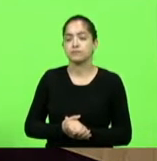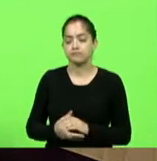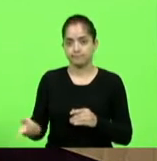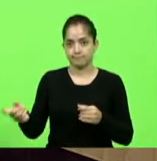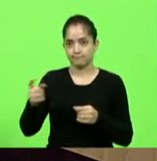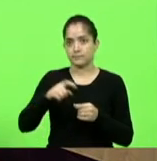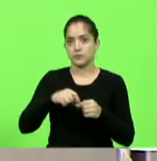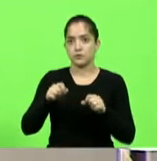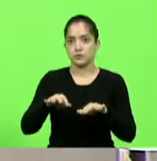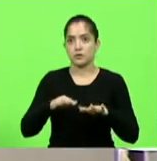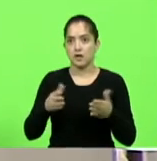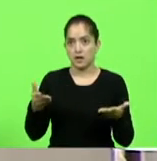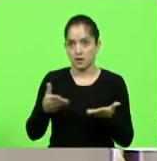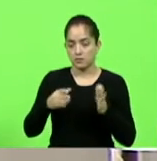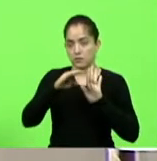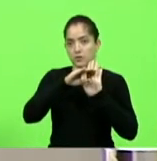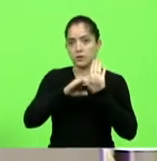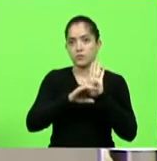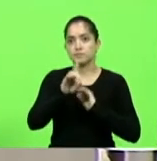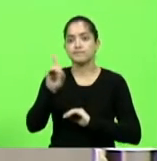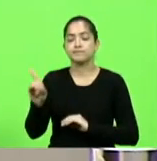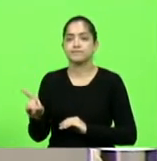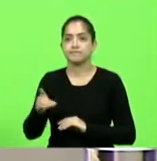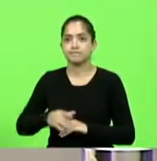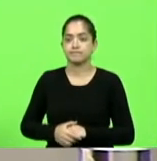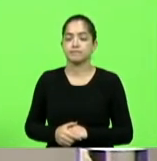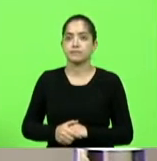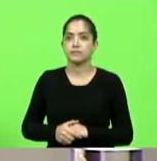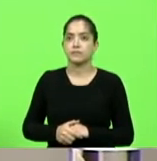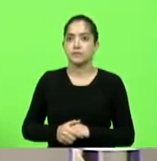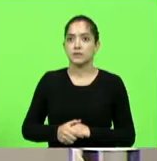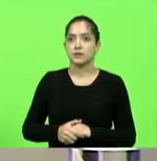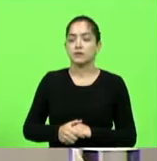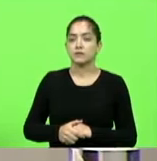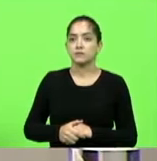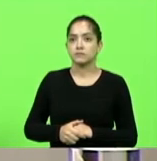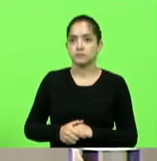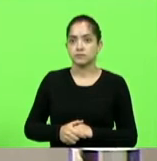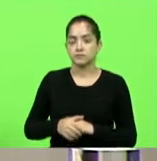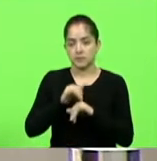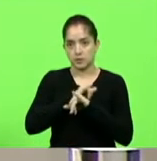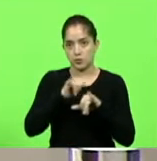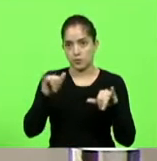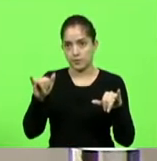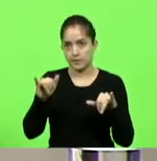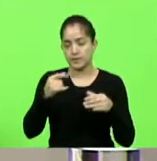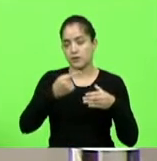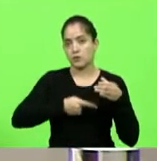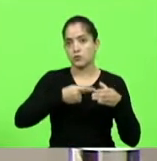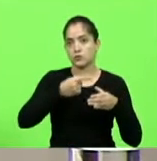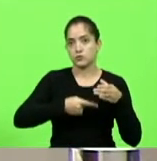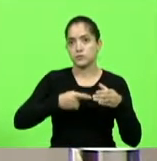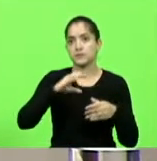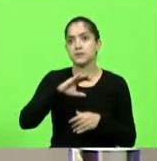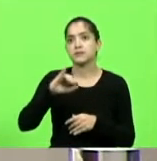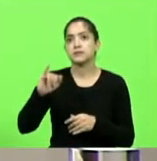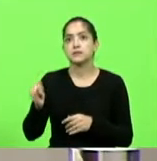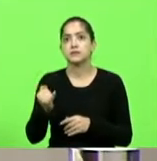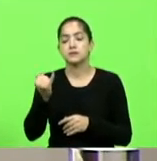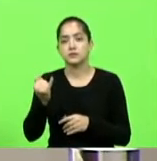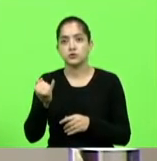Reaberta a sessão, passamos à ordem do dia. A presidência comunica que a Comissão de Constituição e